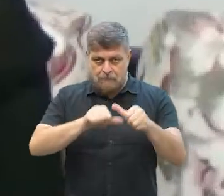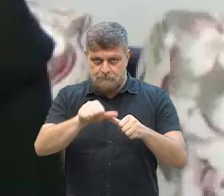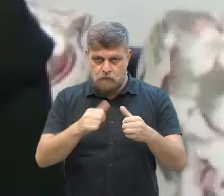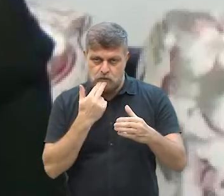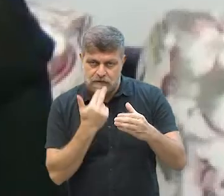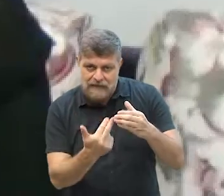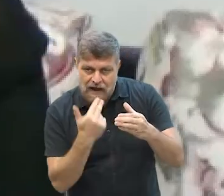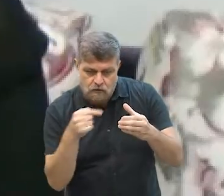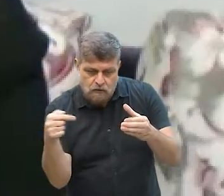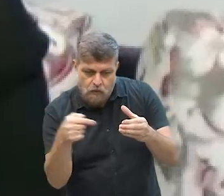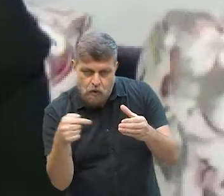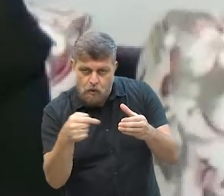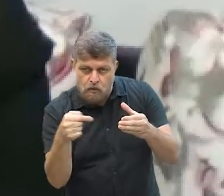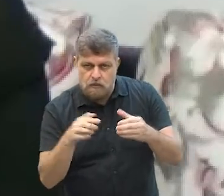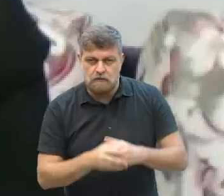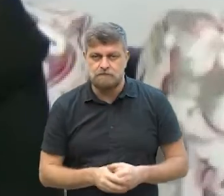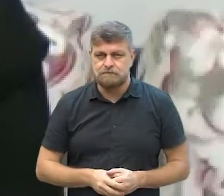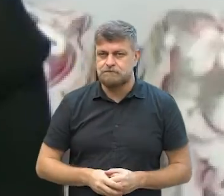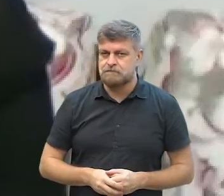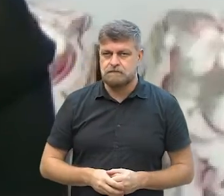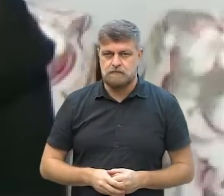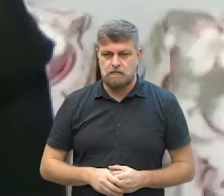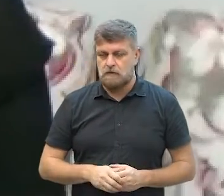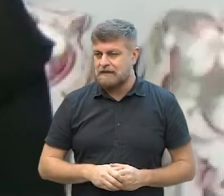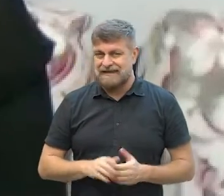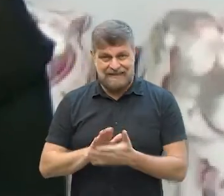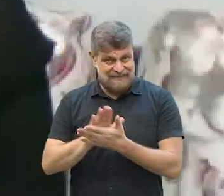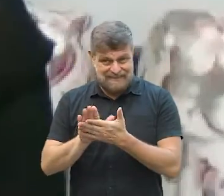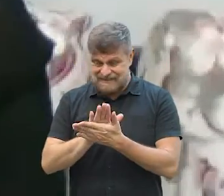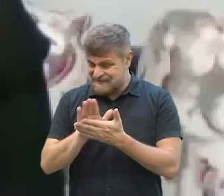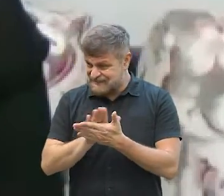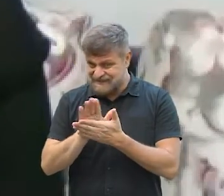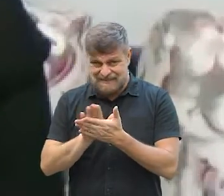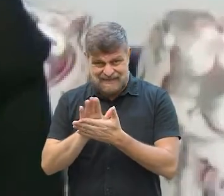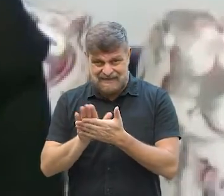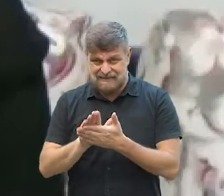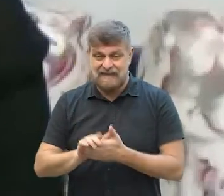bebida. Esse ensaio ele não teve nenhuma alteração, só que